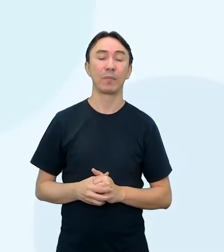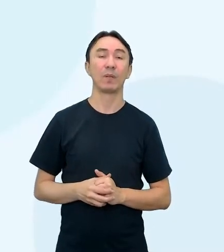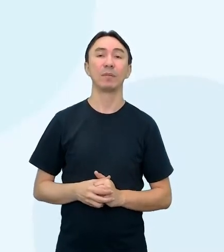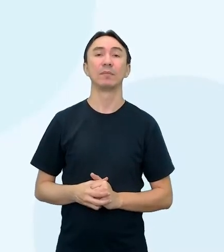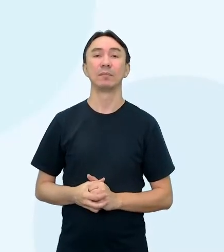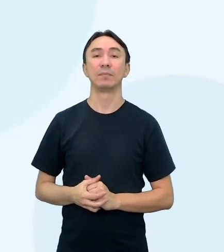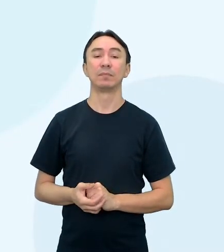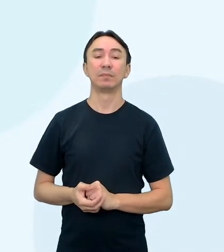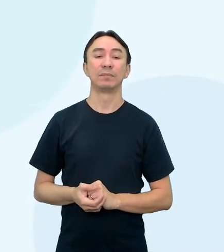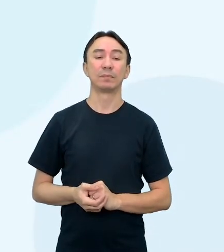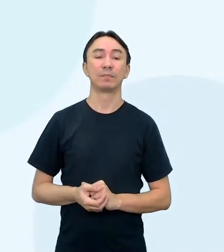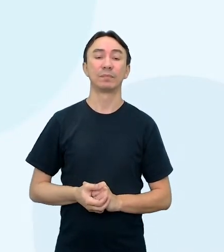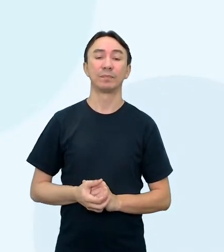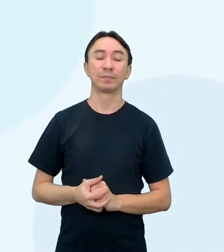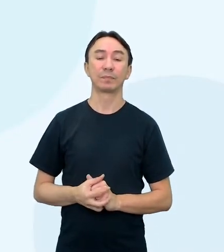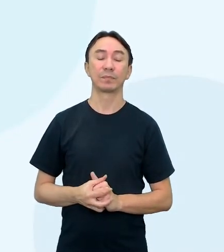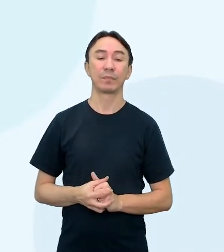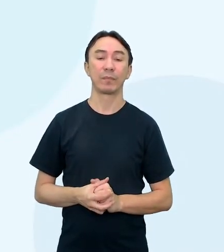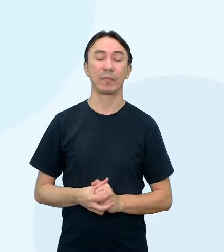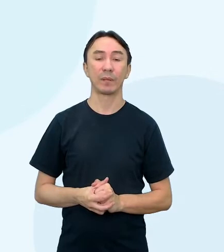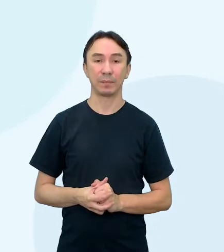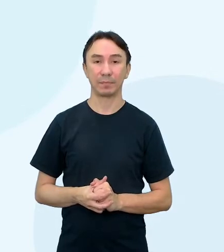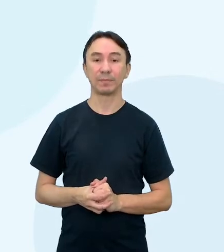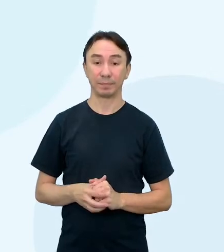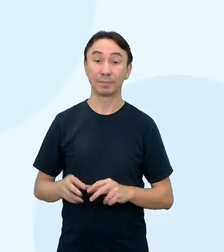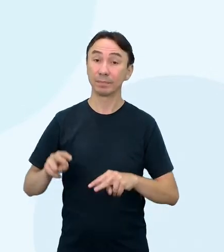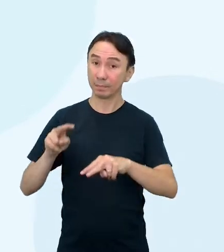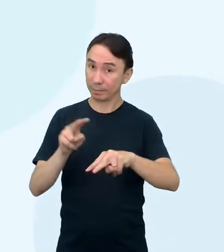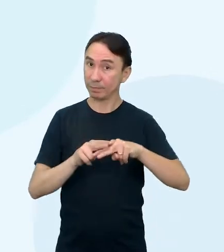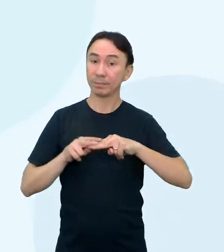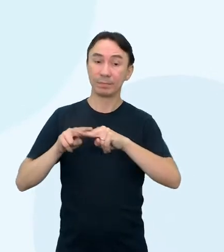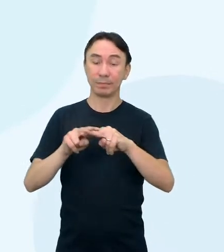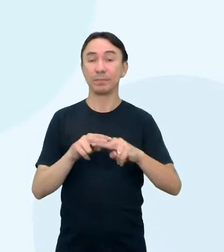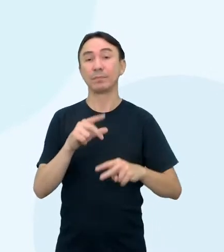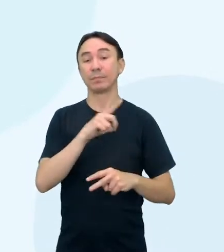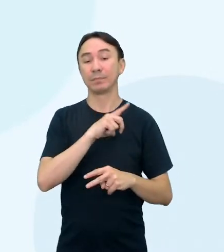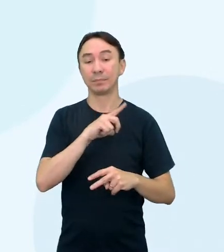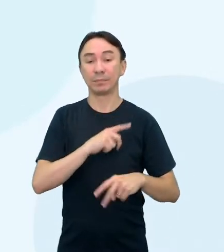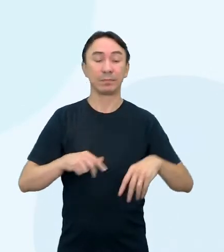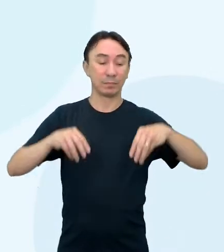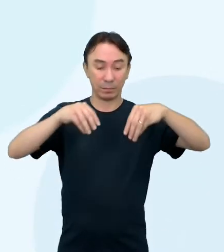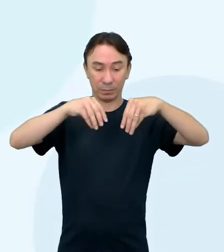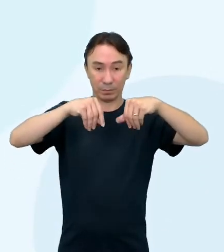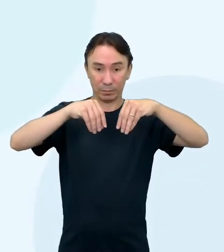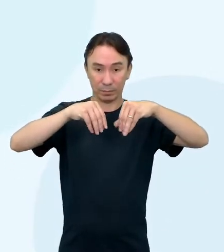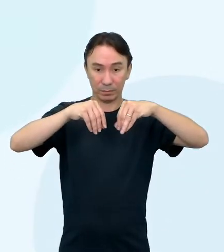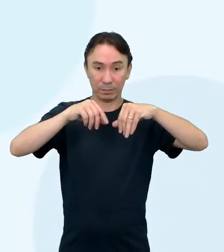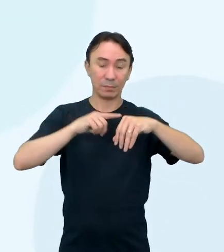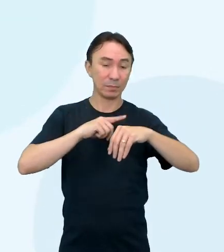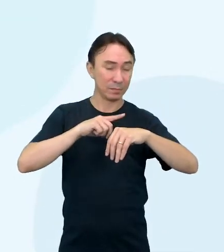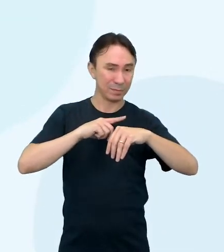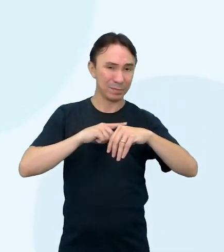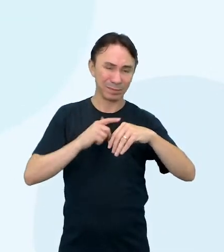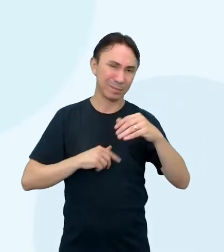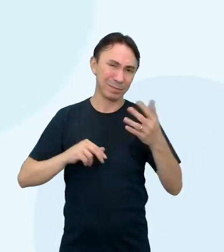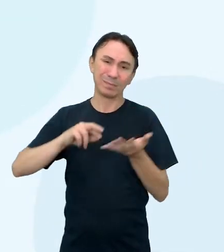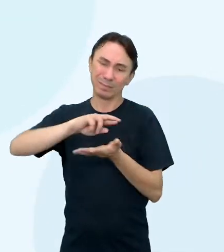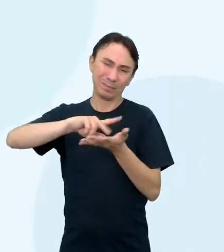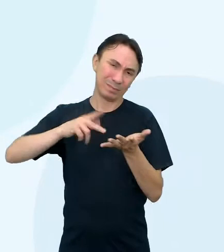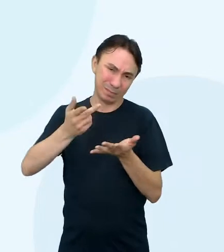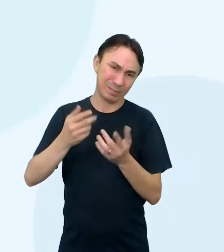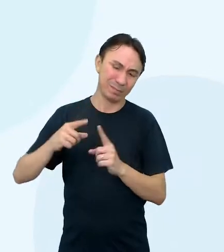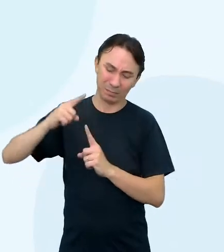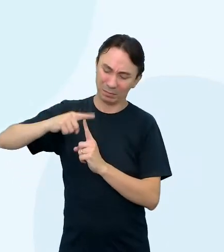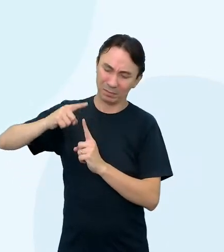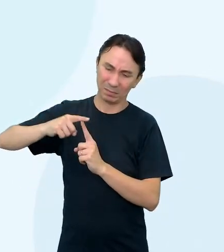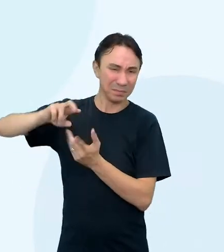Bom, então retomando, nós temos aí a constituição do solo. Vocês estudaram na aula passada os diferentes tipos de solo. Então